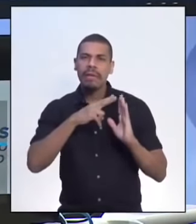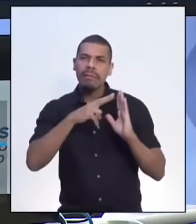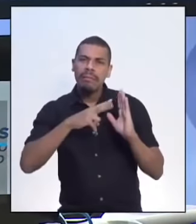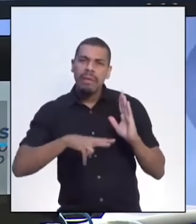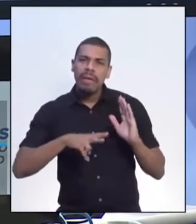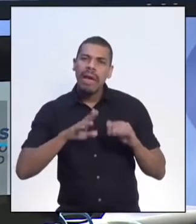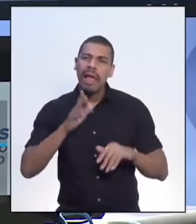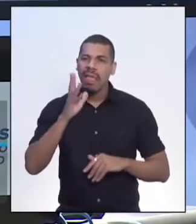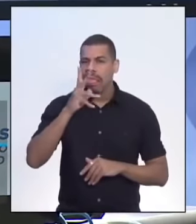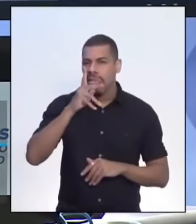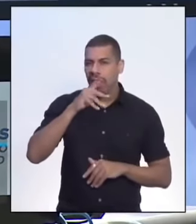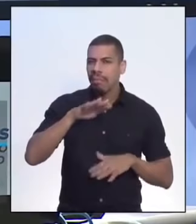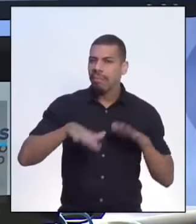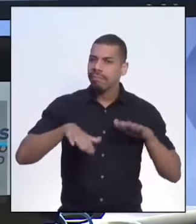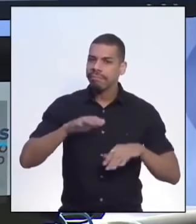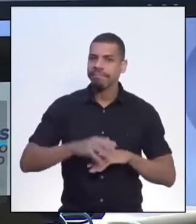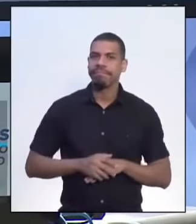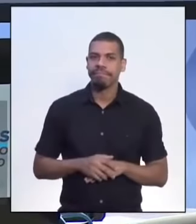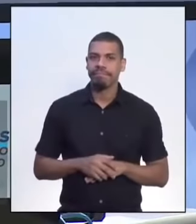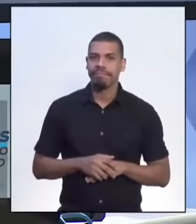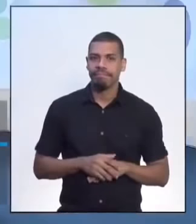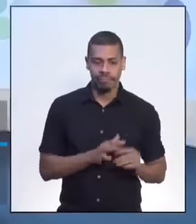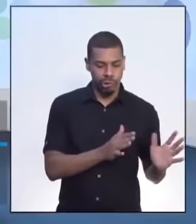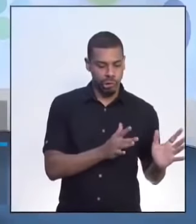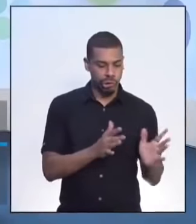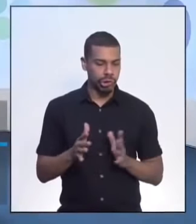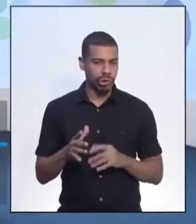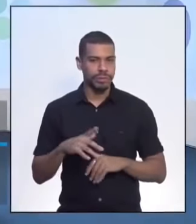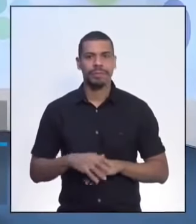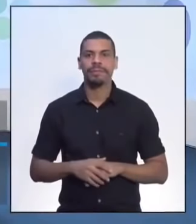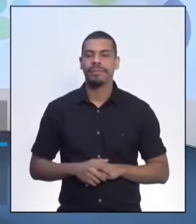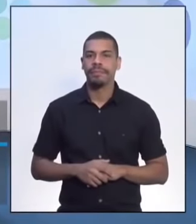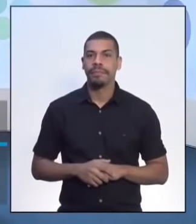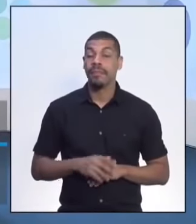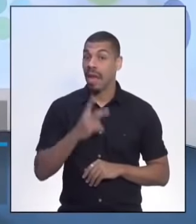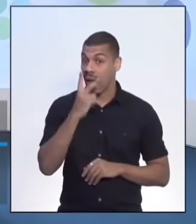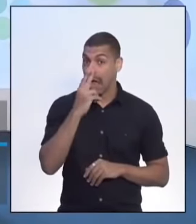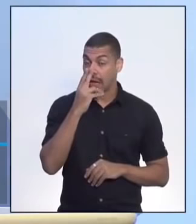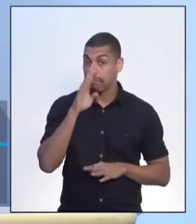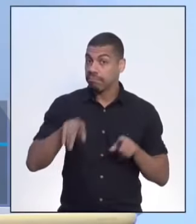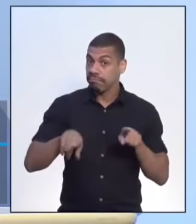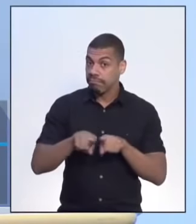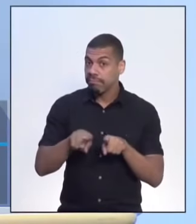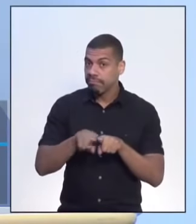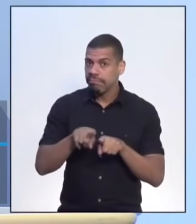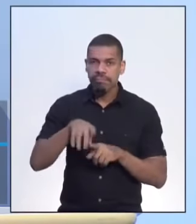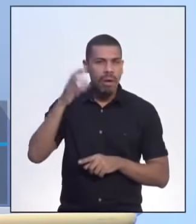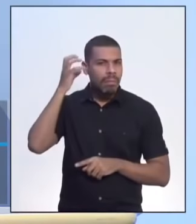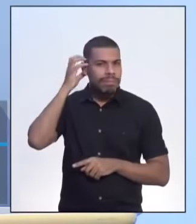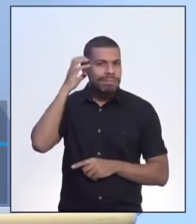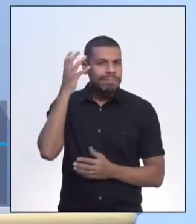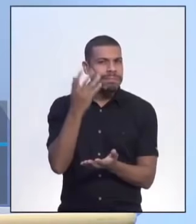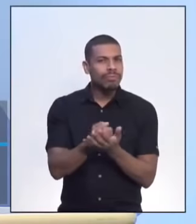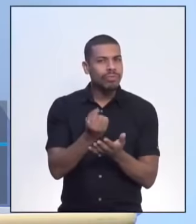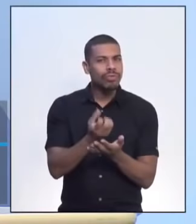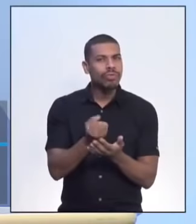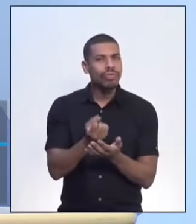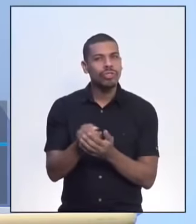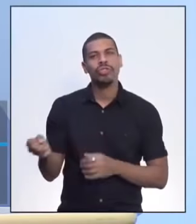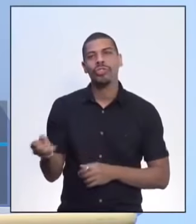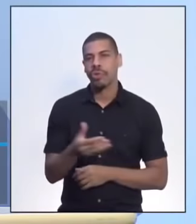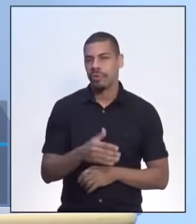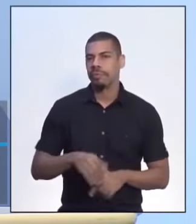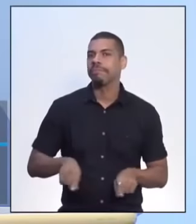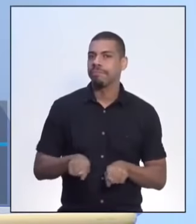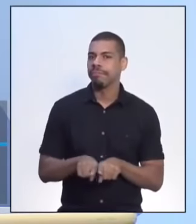tela, demora um pouquinho mais. A gente entra no ritmo, né, quando grava o podcast. E acho que o podcast, às vezes, fica inovador, assim, para eles, né?